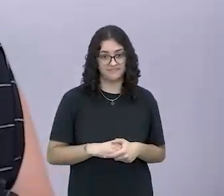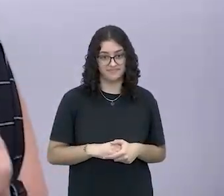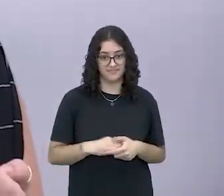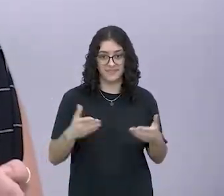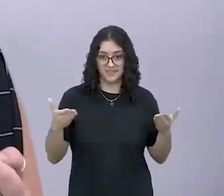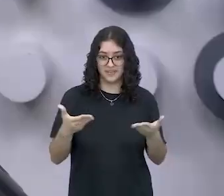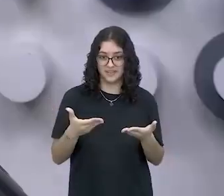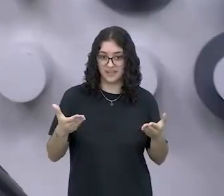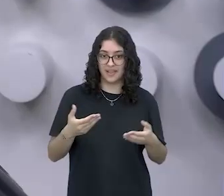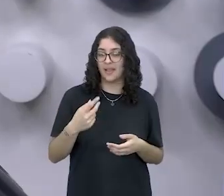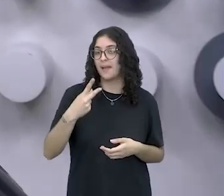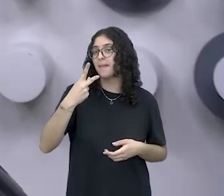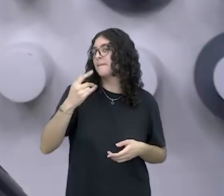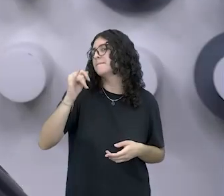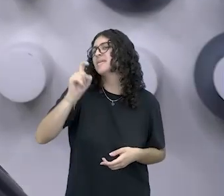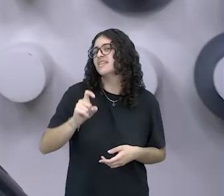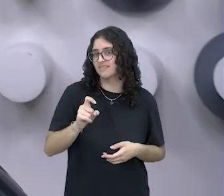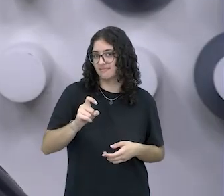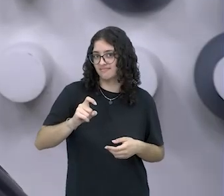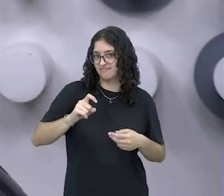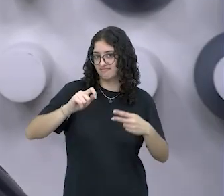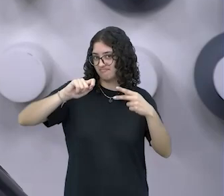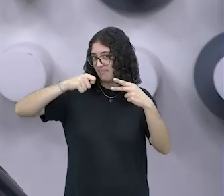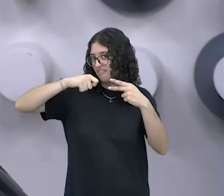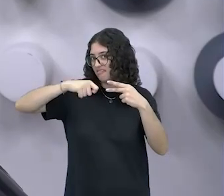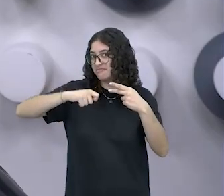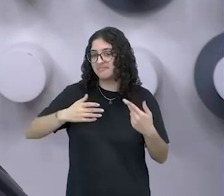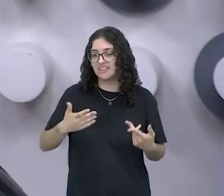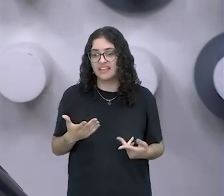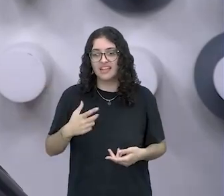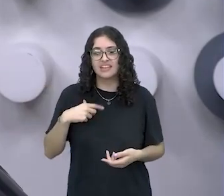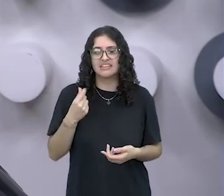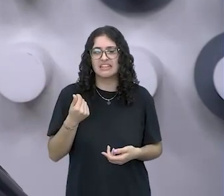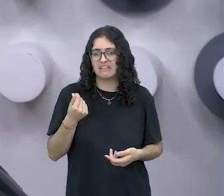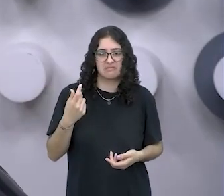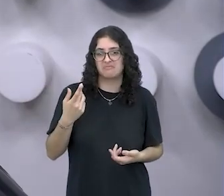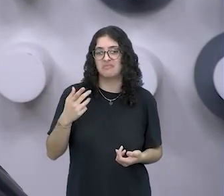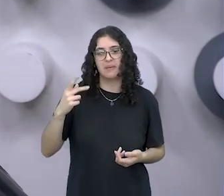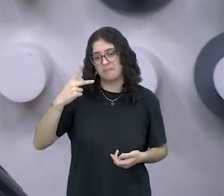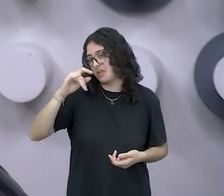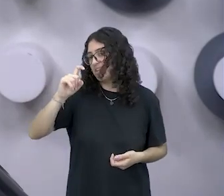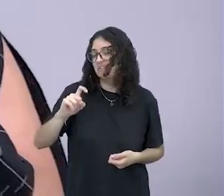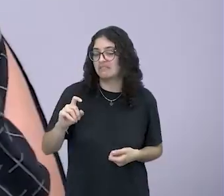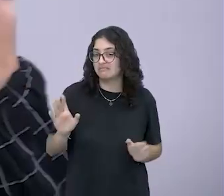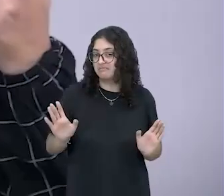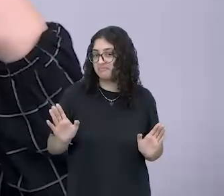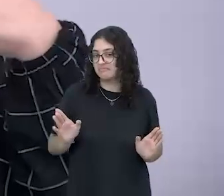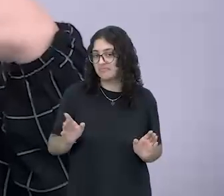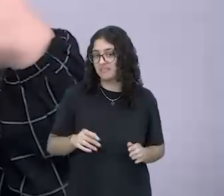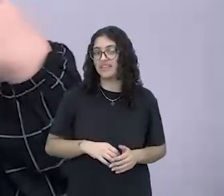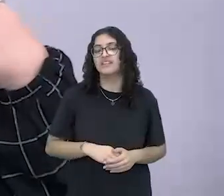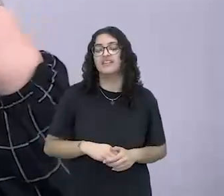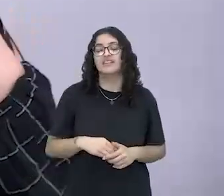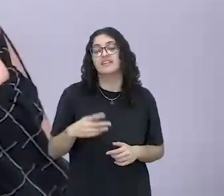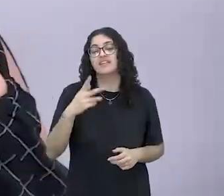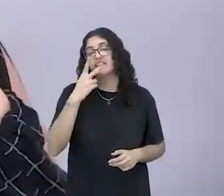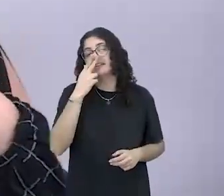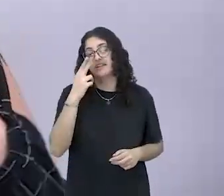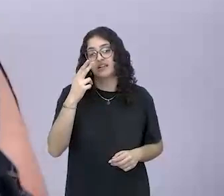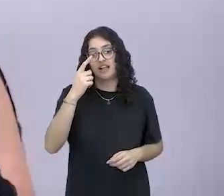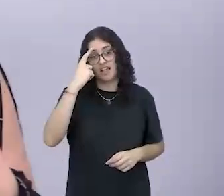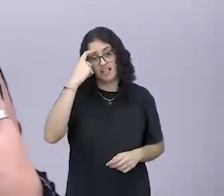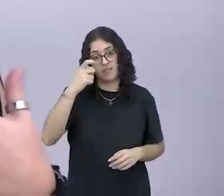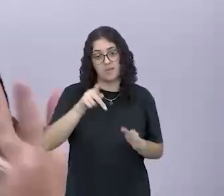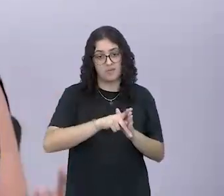em dia é Pix. Passa no Pix. Não importa se eu tenho dinheiro lá, é Pix. Né? Na ideia de alguns